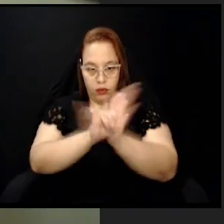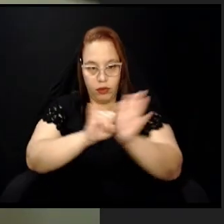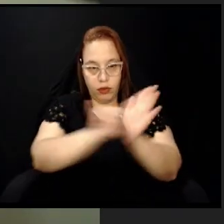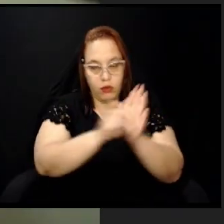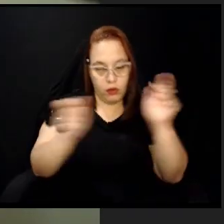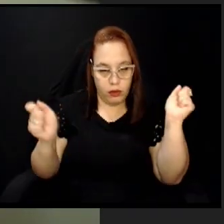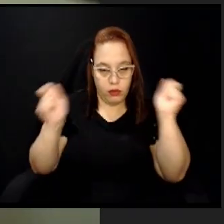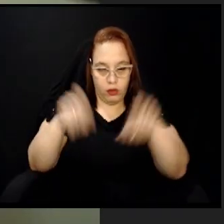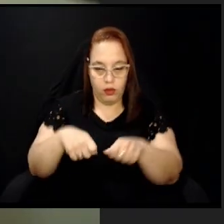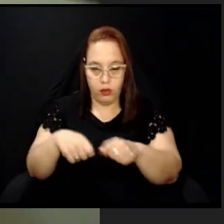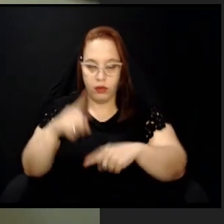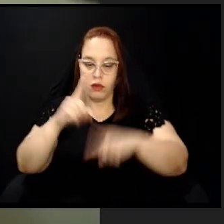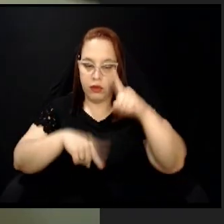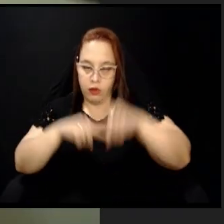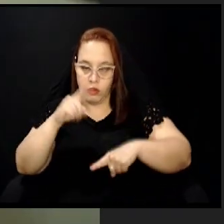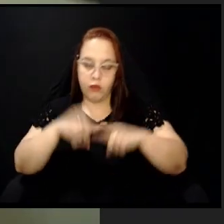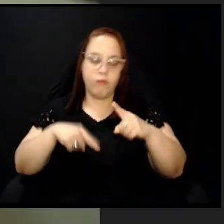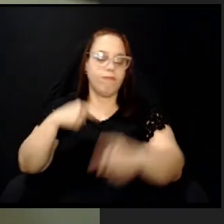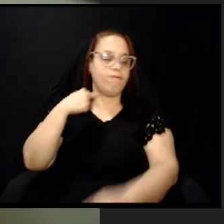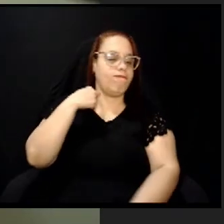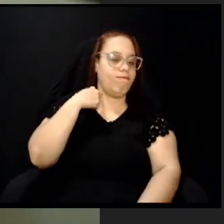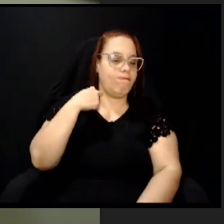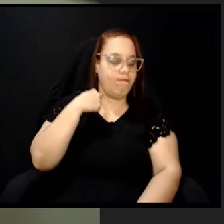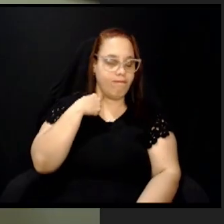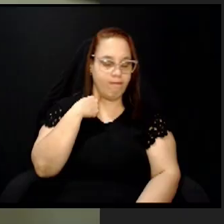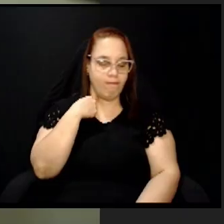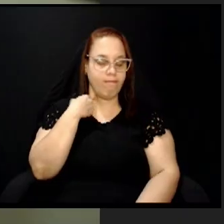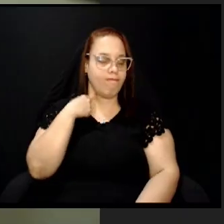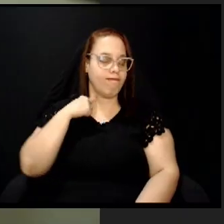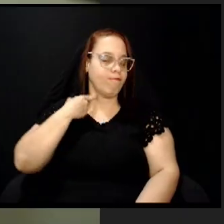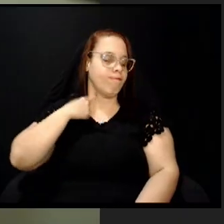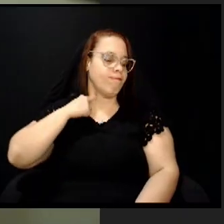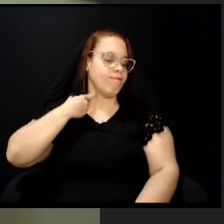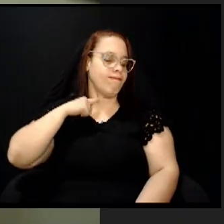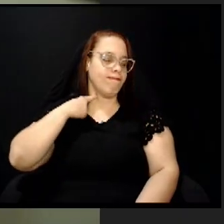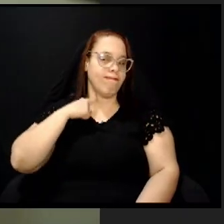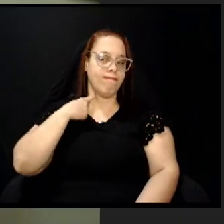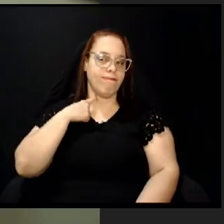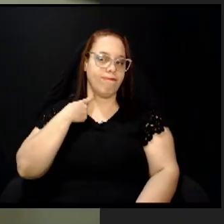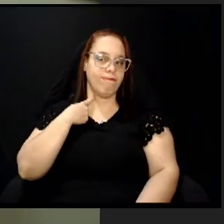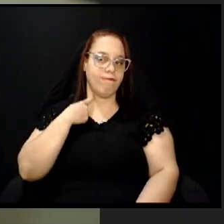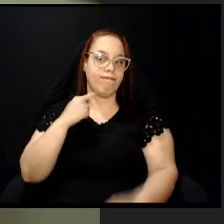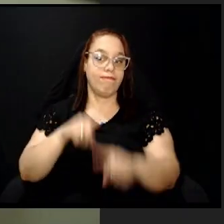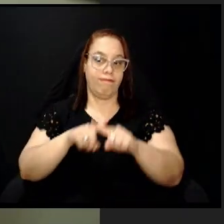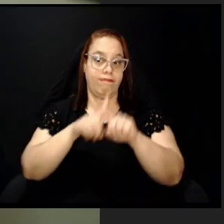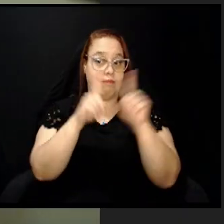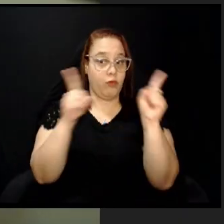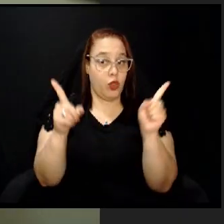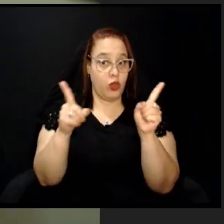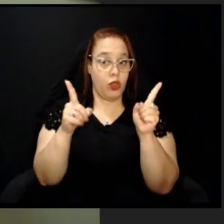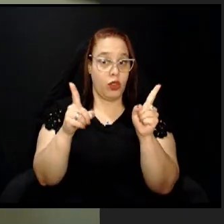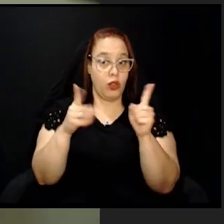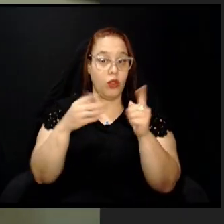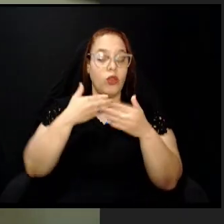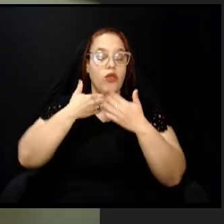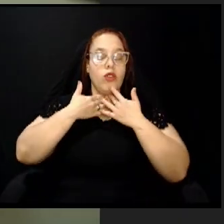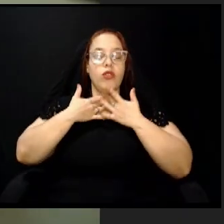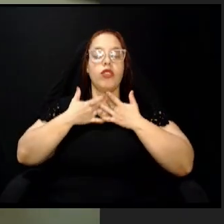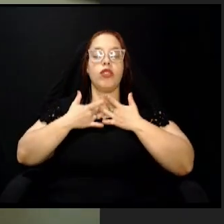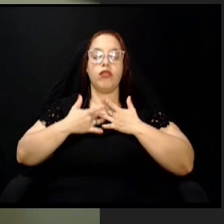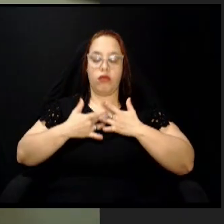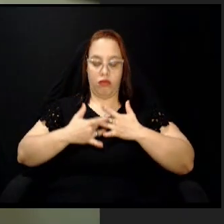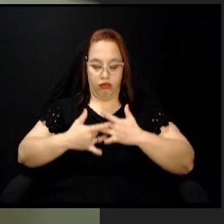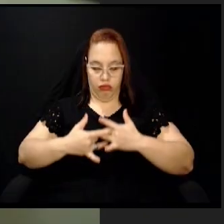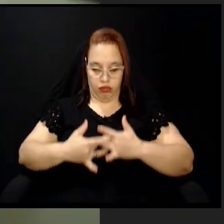de possíveis materiais poluentes que poderiam ter levado a isso. Mas se for na parte de ingestão